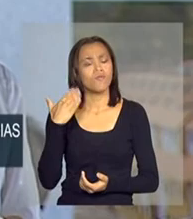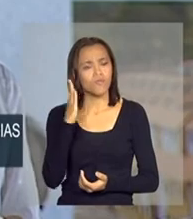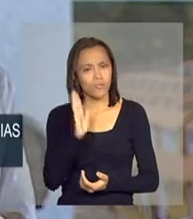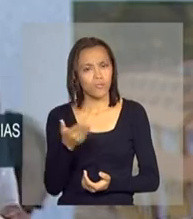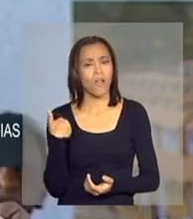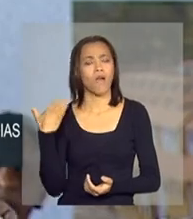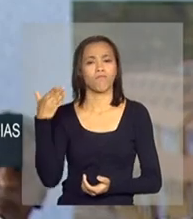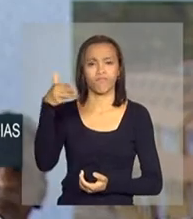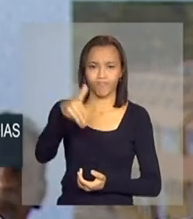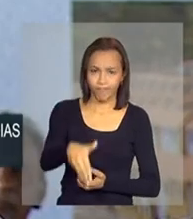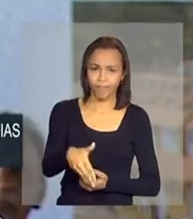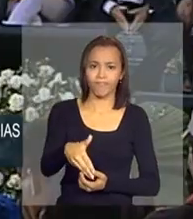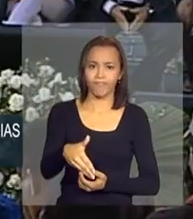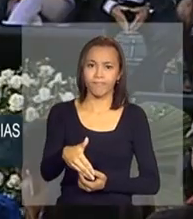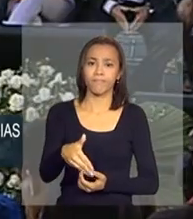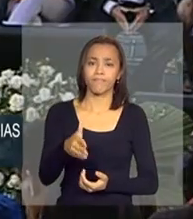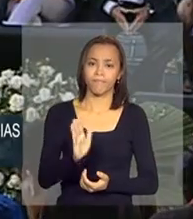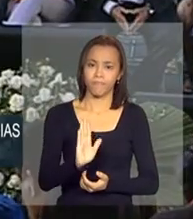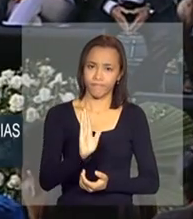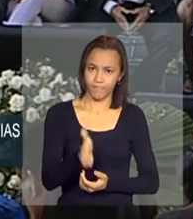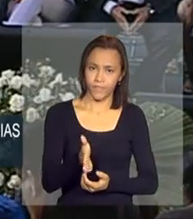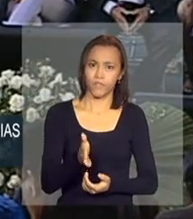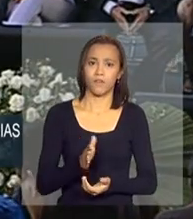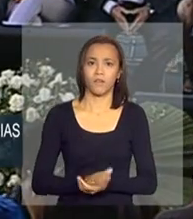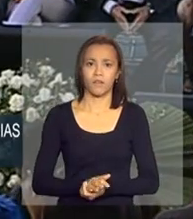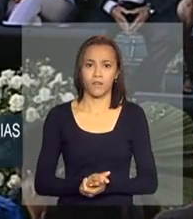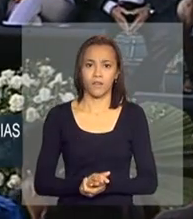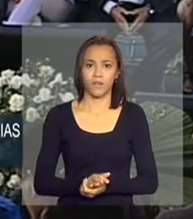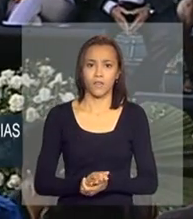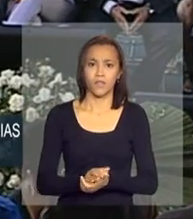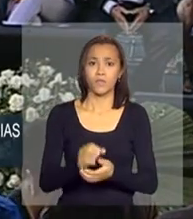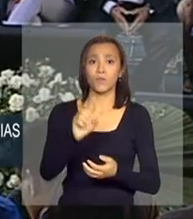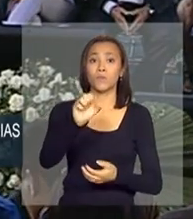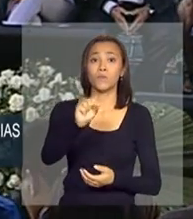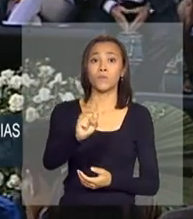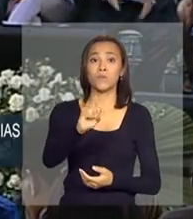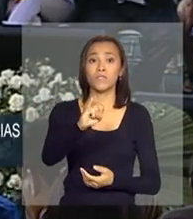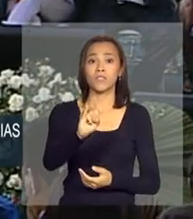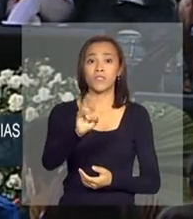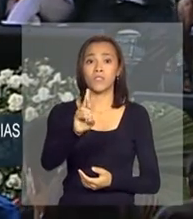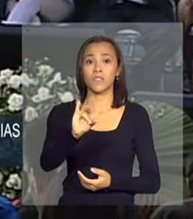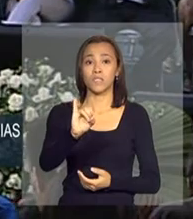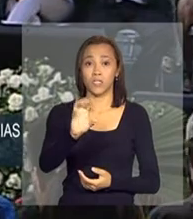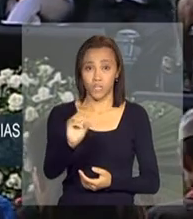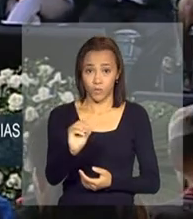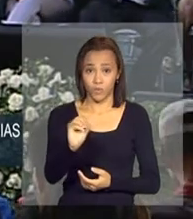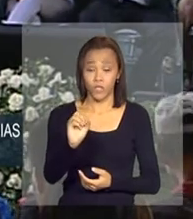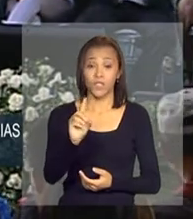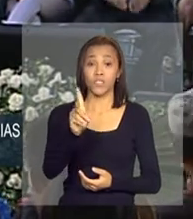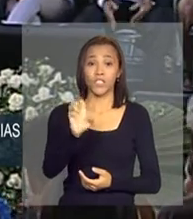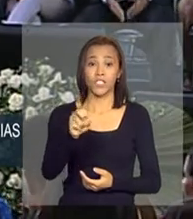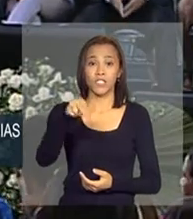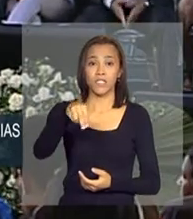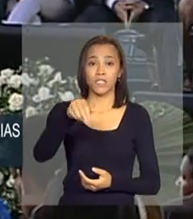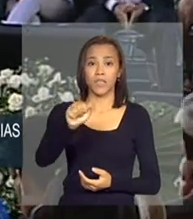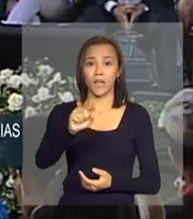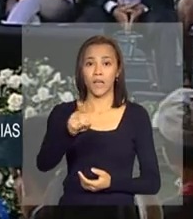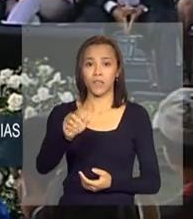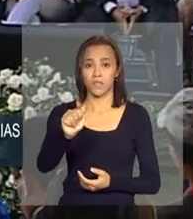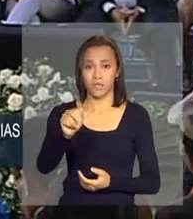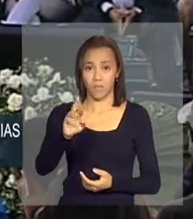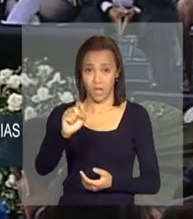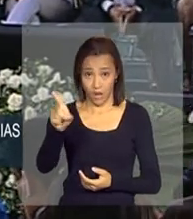tive aqui por ocasião do Círio de Nazaré eu